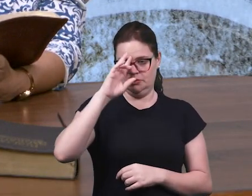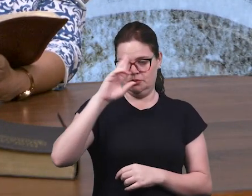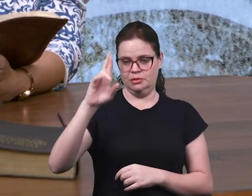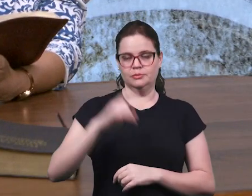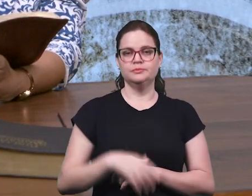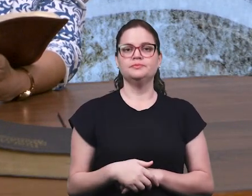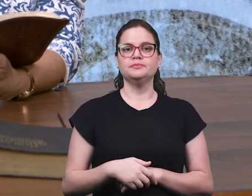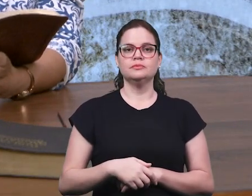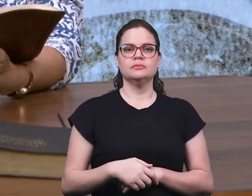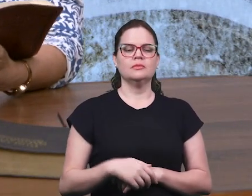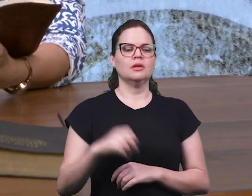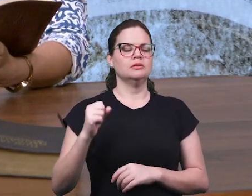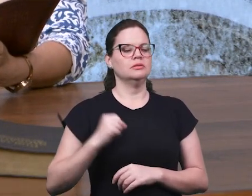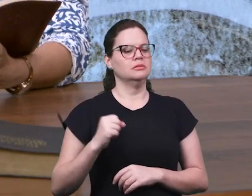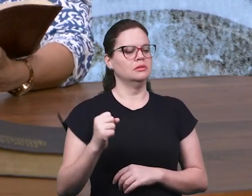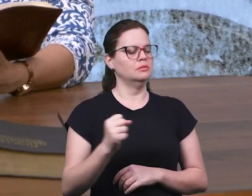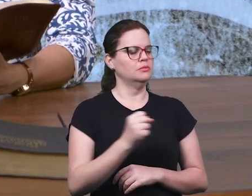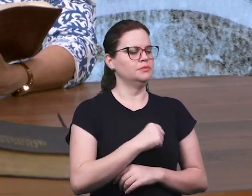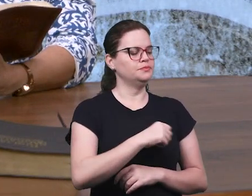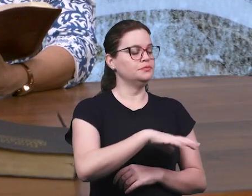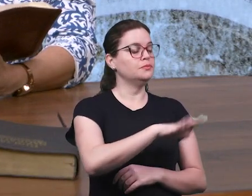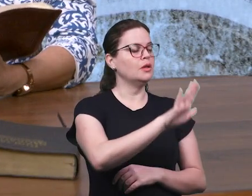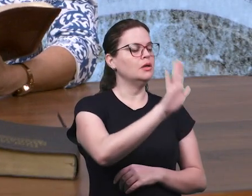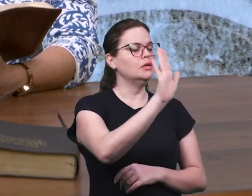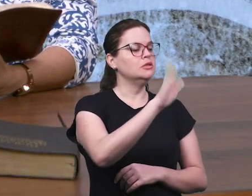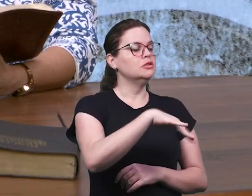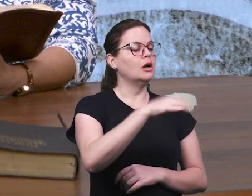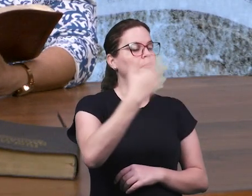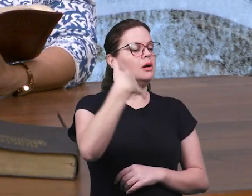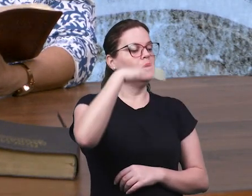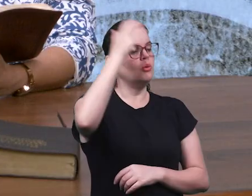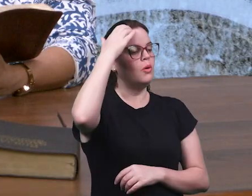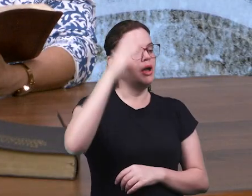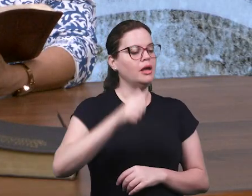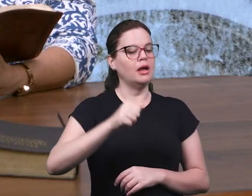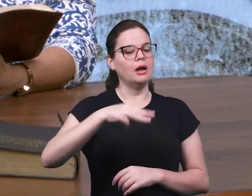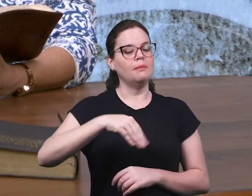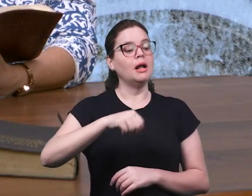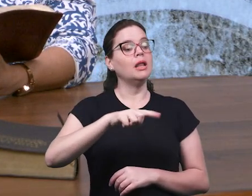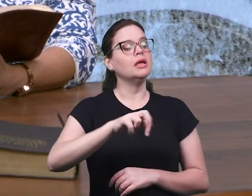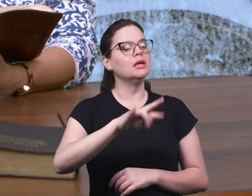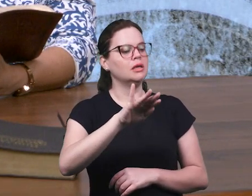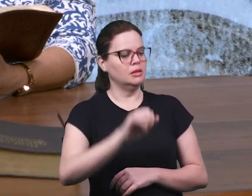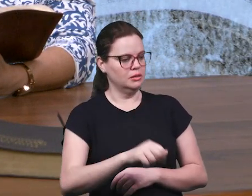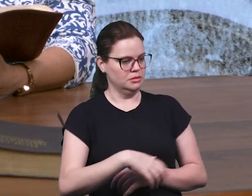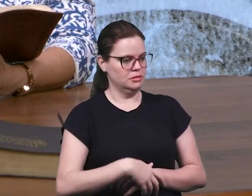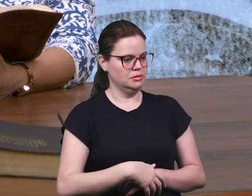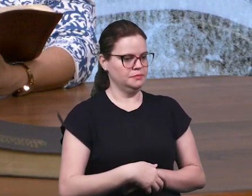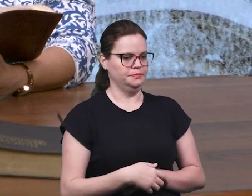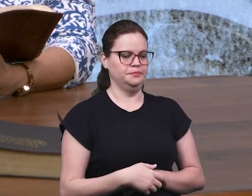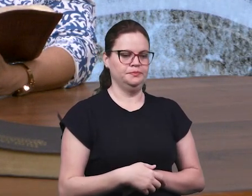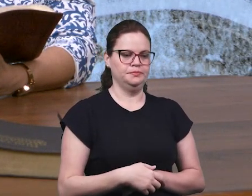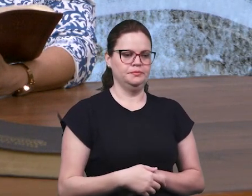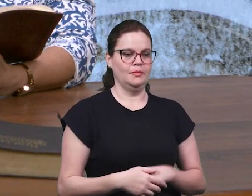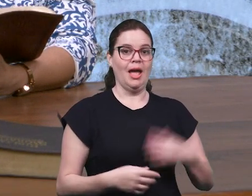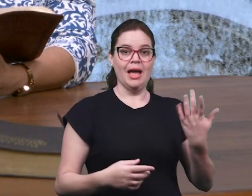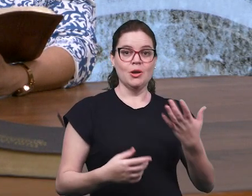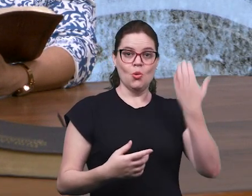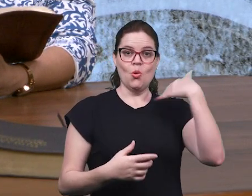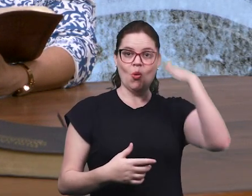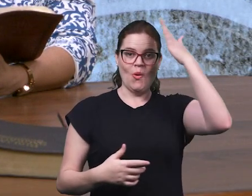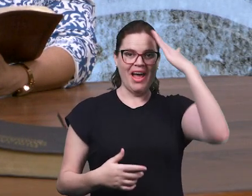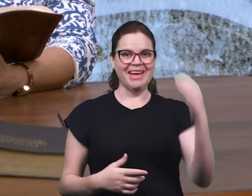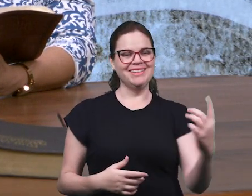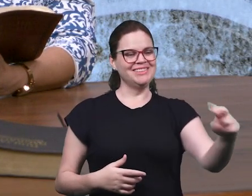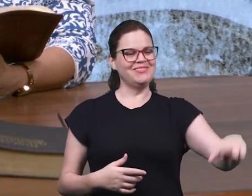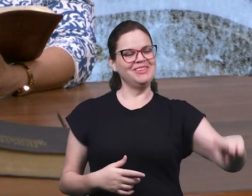Samuel: Trazei-me aqui a Agag, rei dos amalequitas. E Agag veio a ele